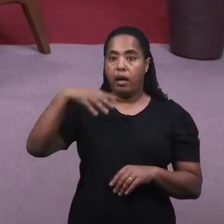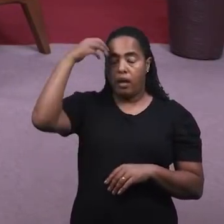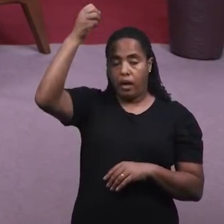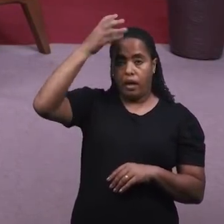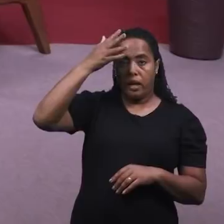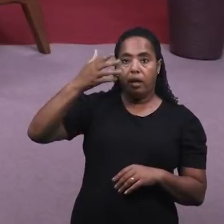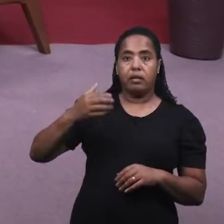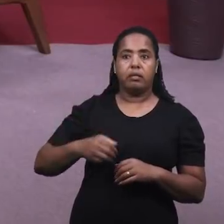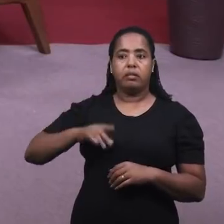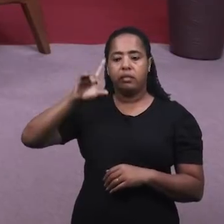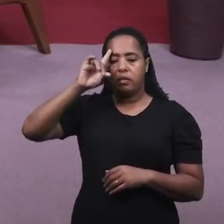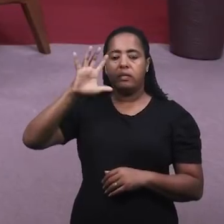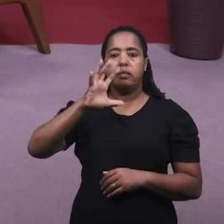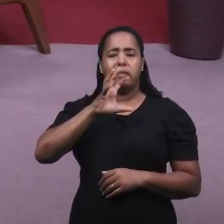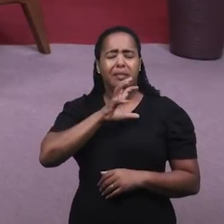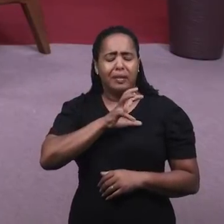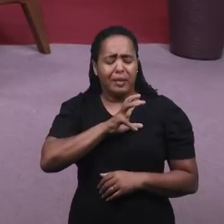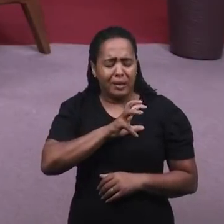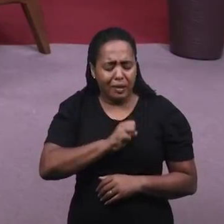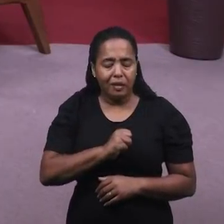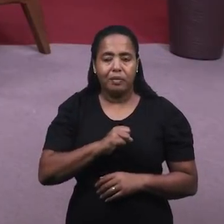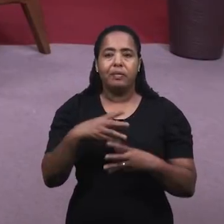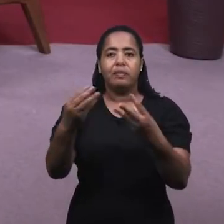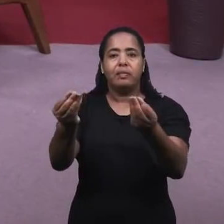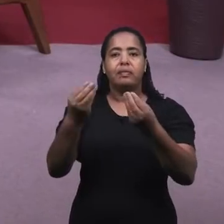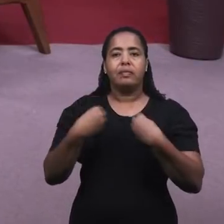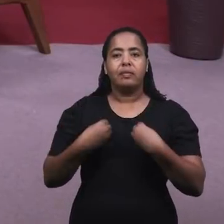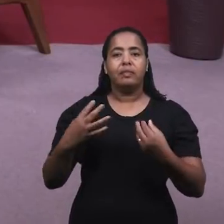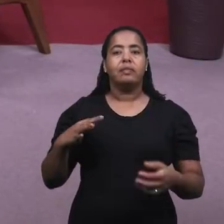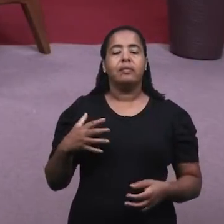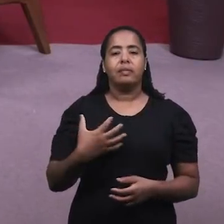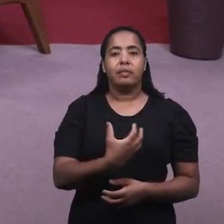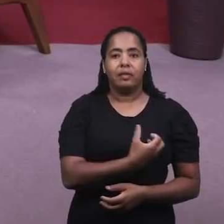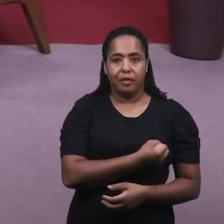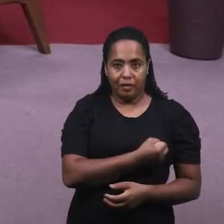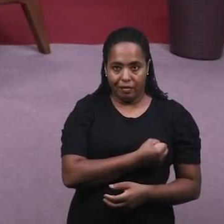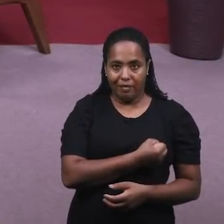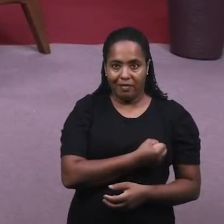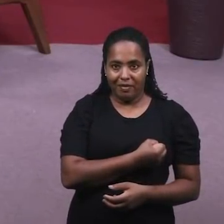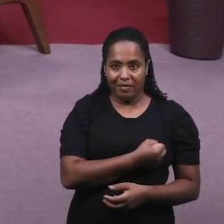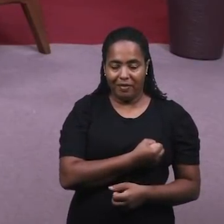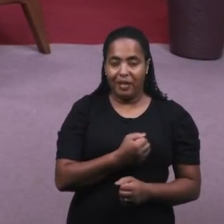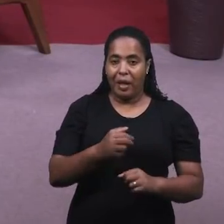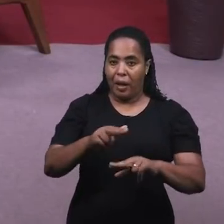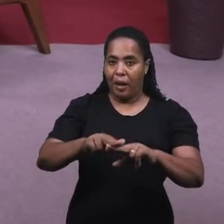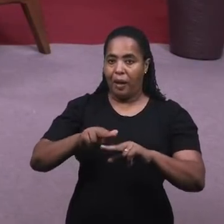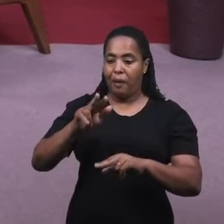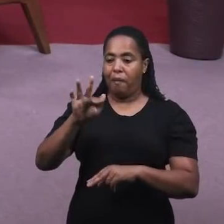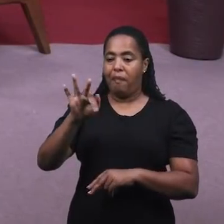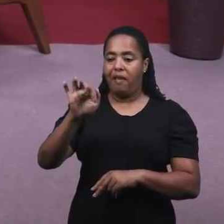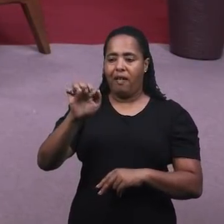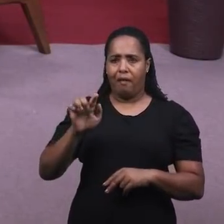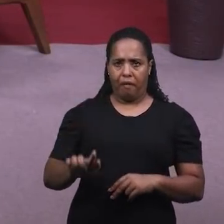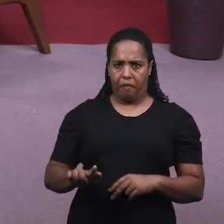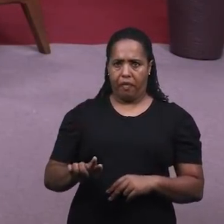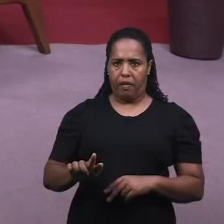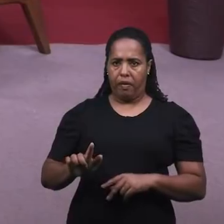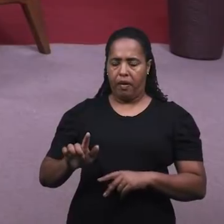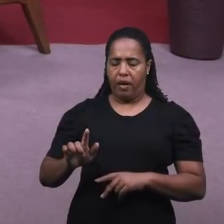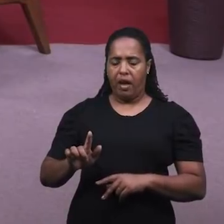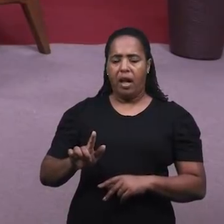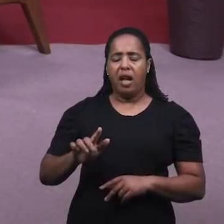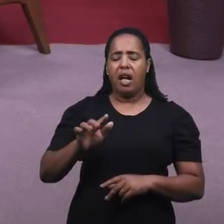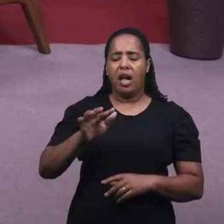nos amou tanto que nos deu a salvação. Ela é por meio da fé, que não é